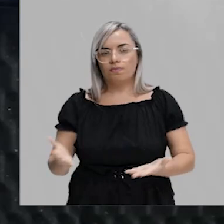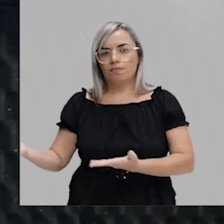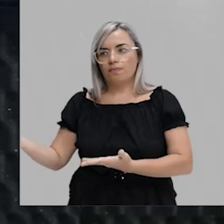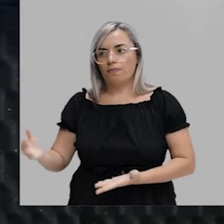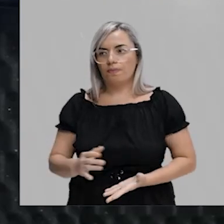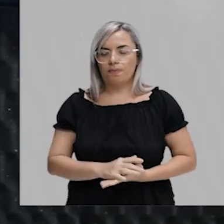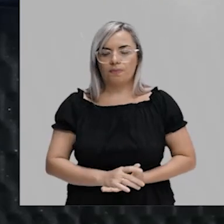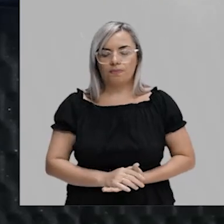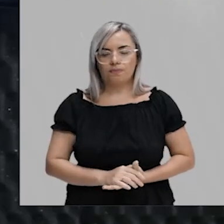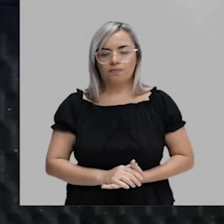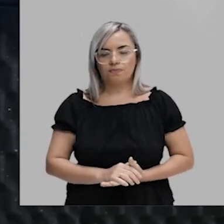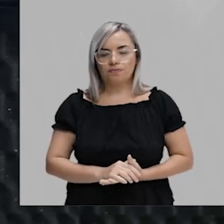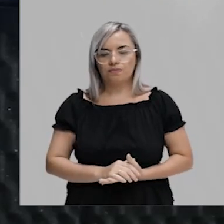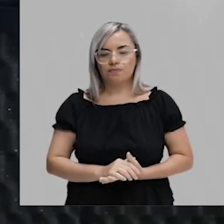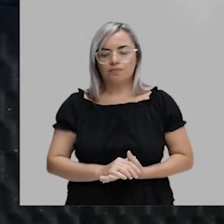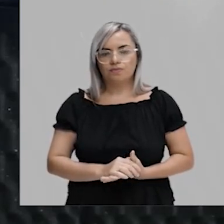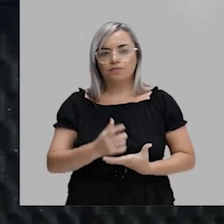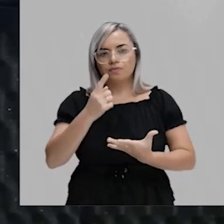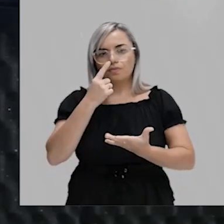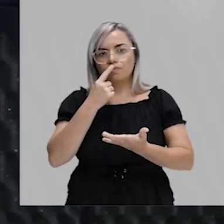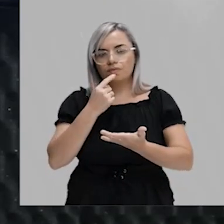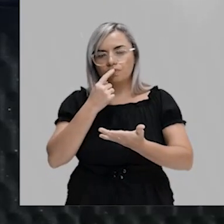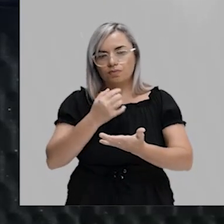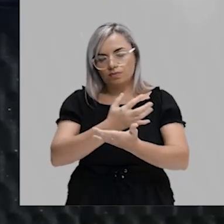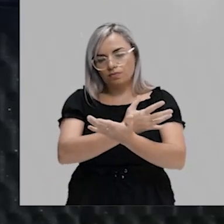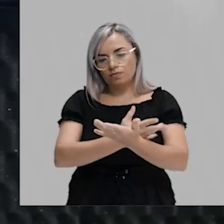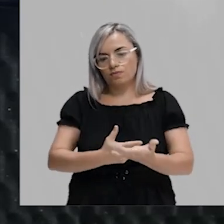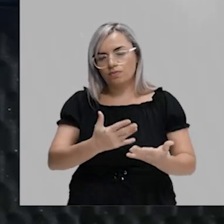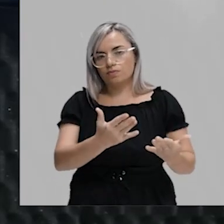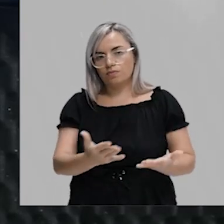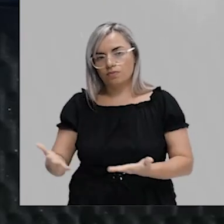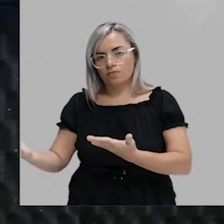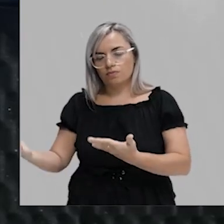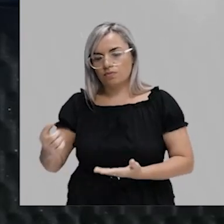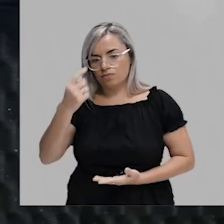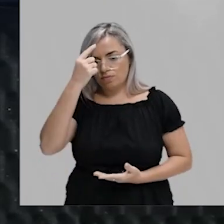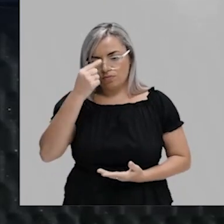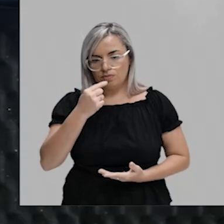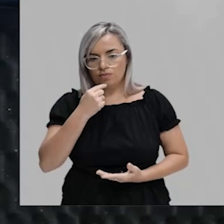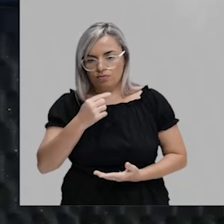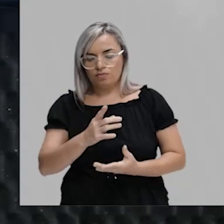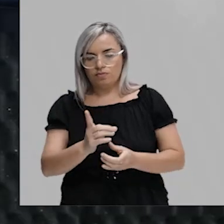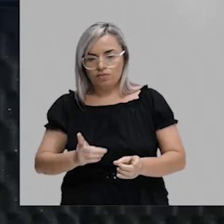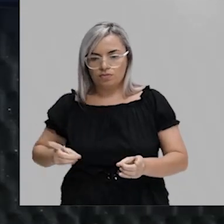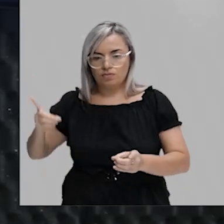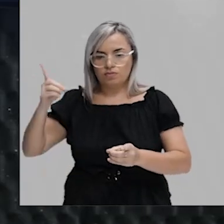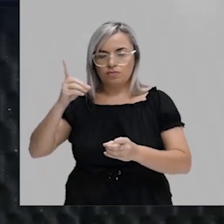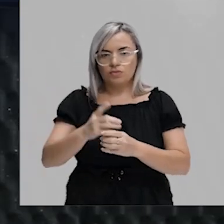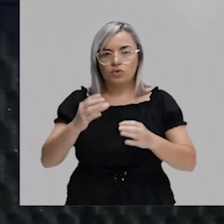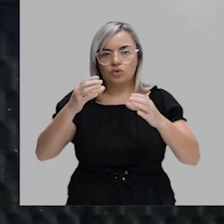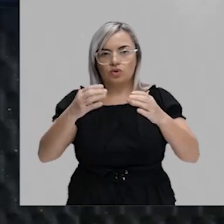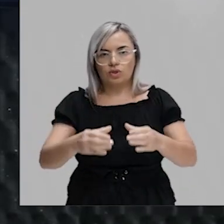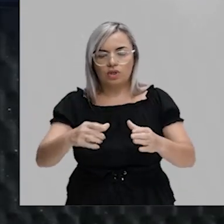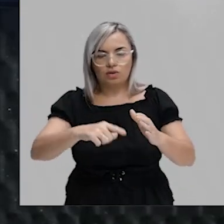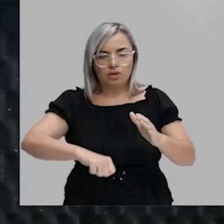vendo, é a mancha do sangue que foi encontrada, né, a amostra que foi obtida do sangue que foi encontrado no local de